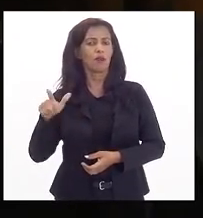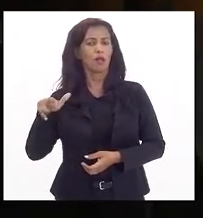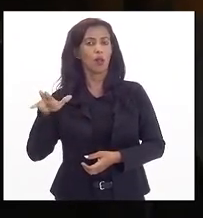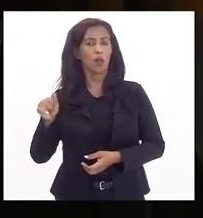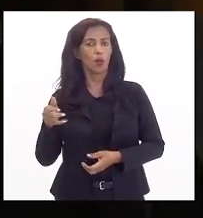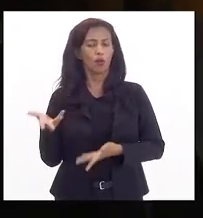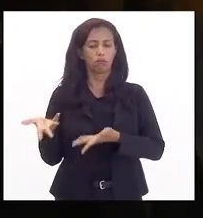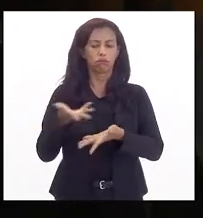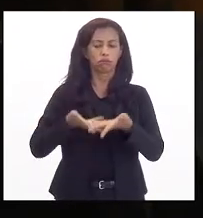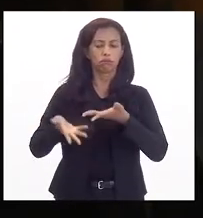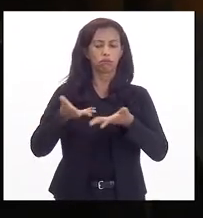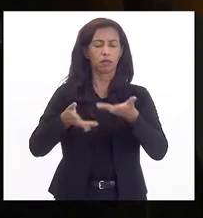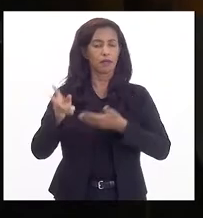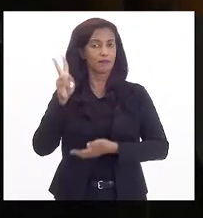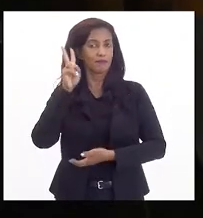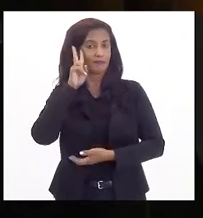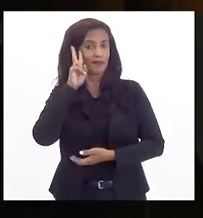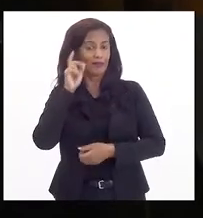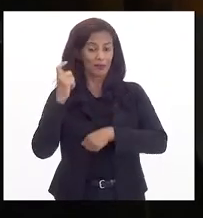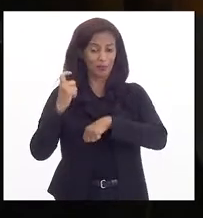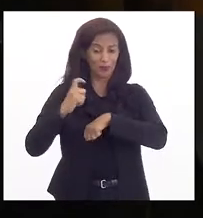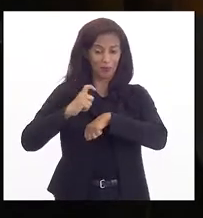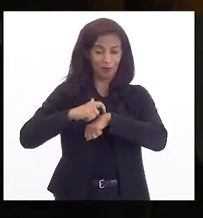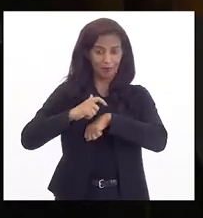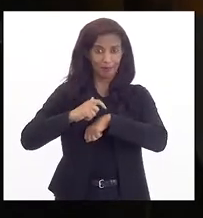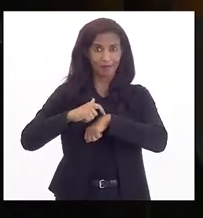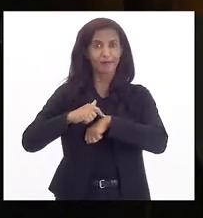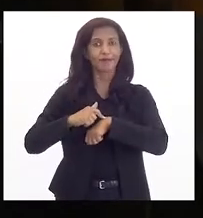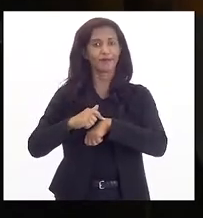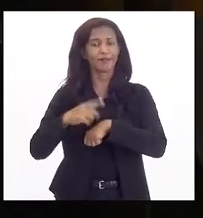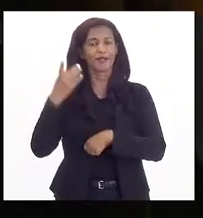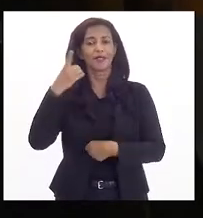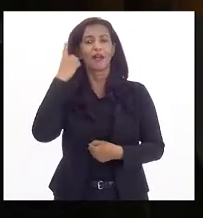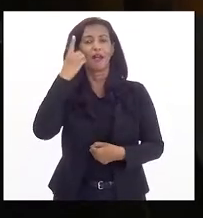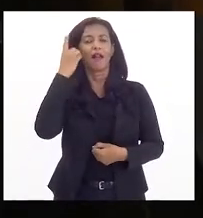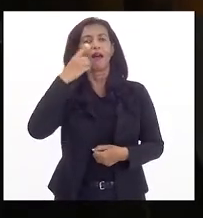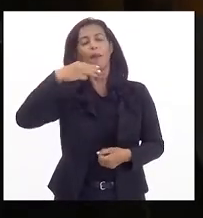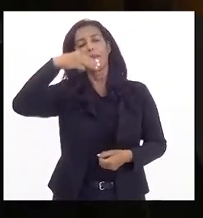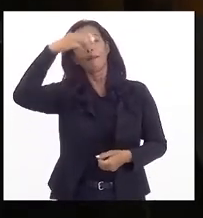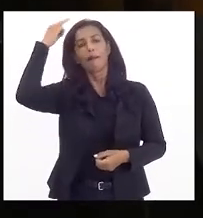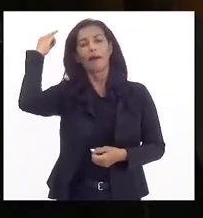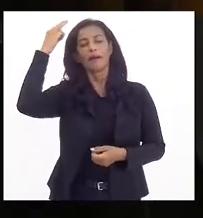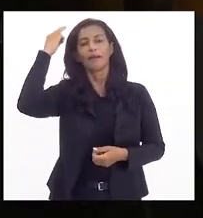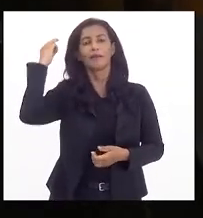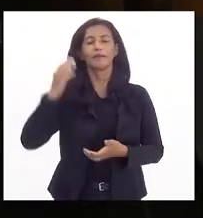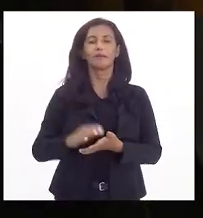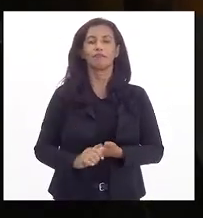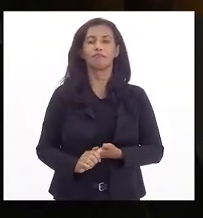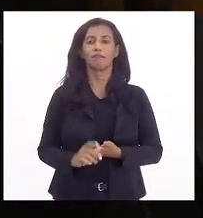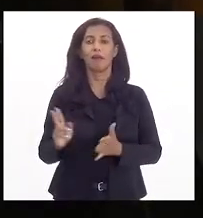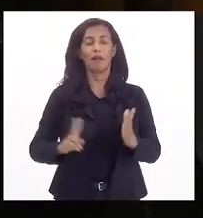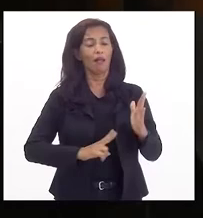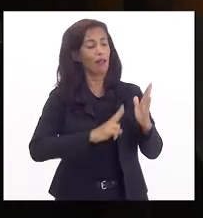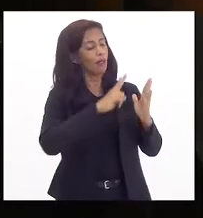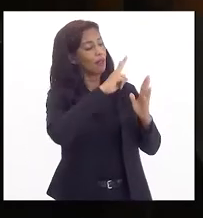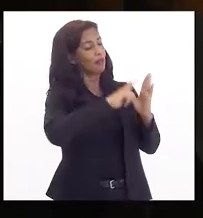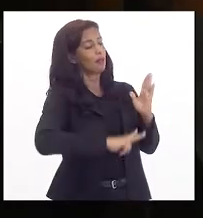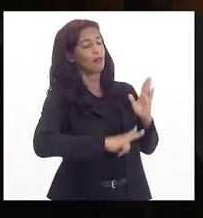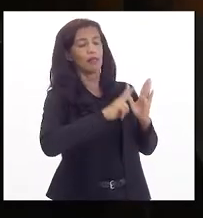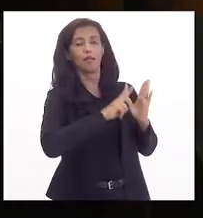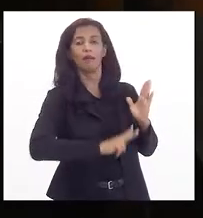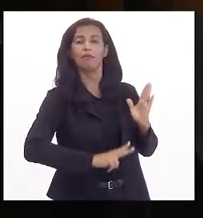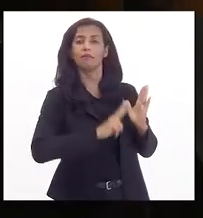segunda-feira, né, justo no momento que o deputado Márcio Pacheco fazia a